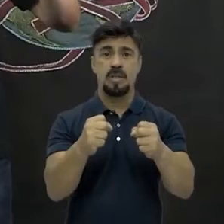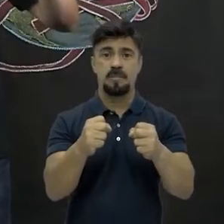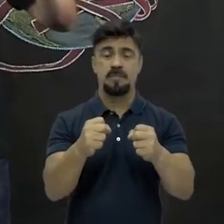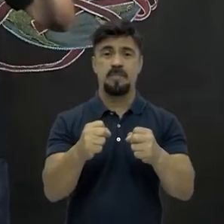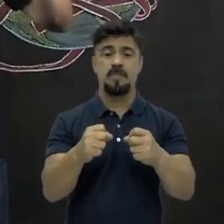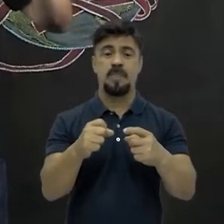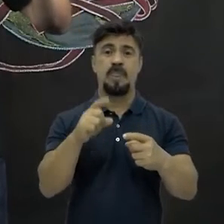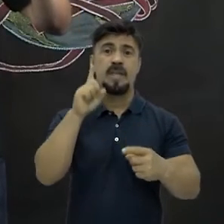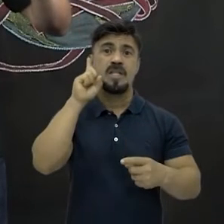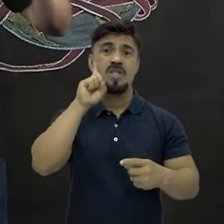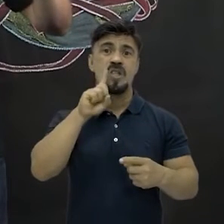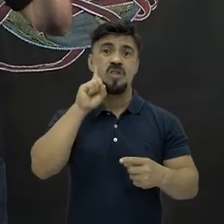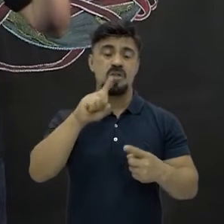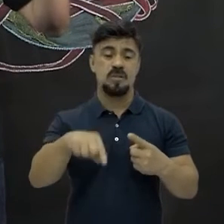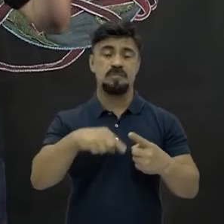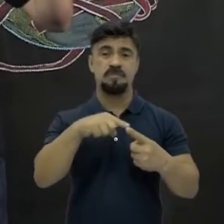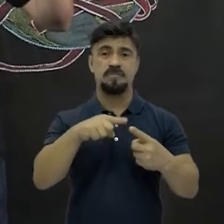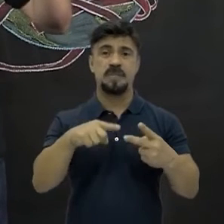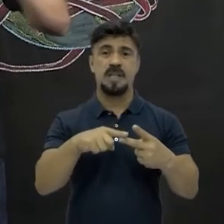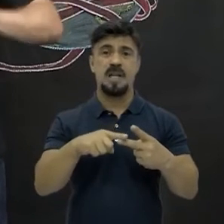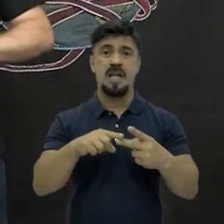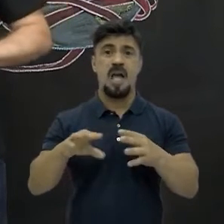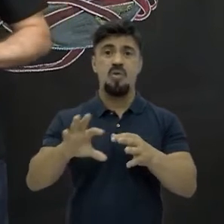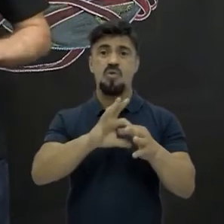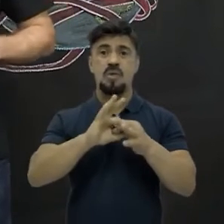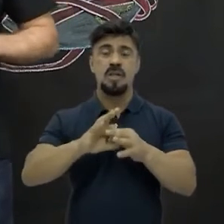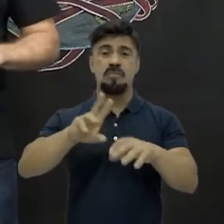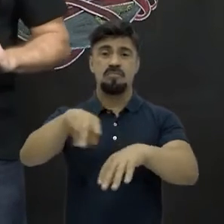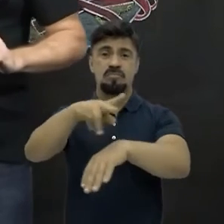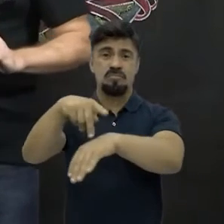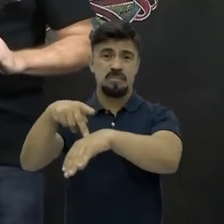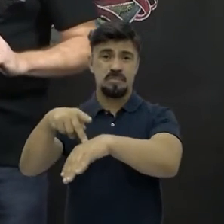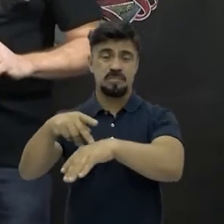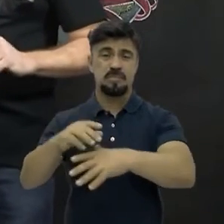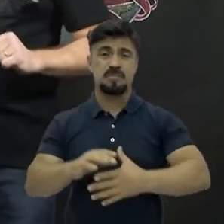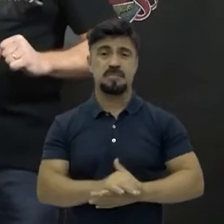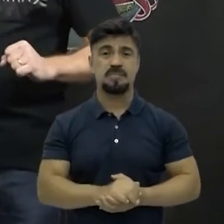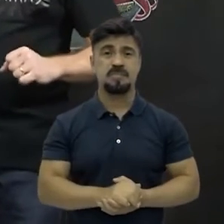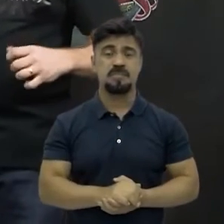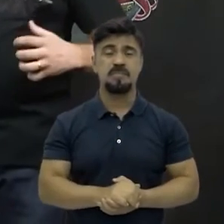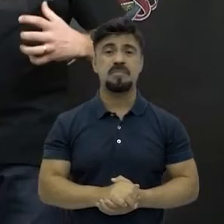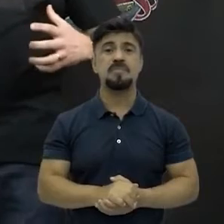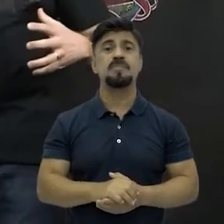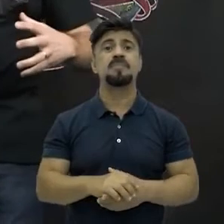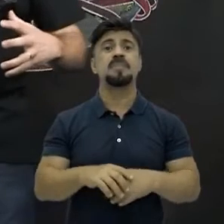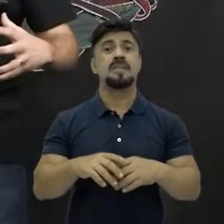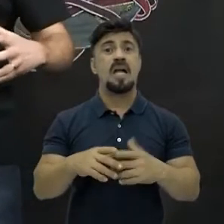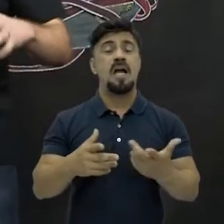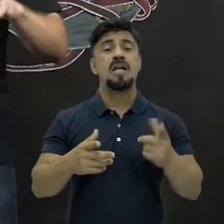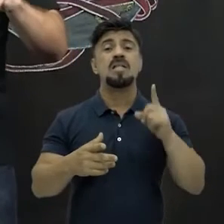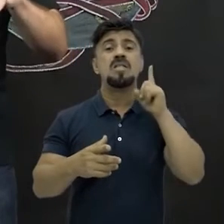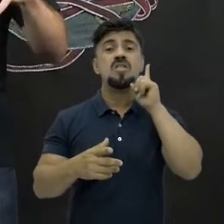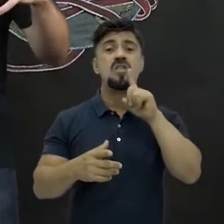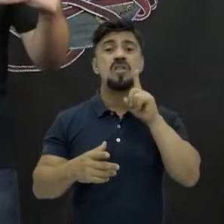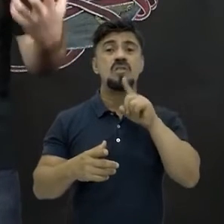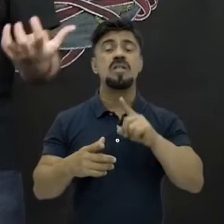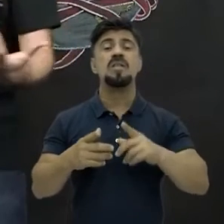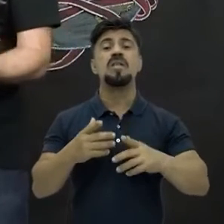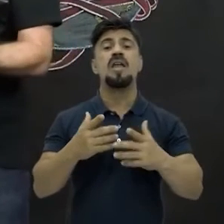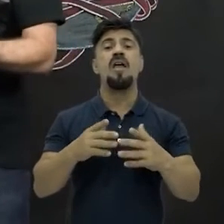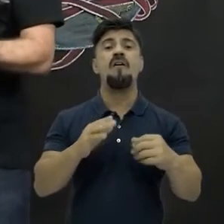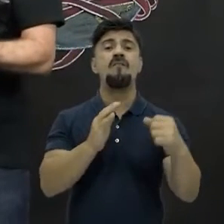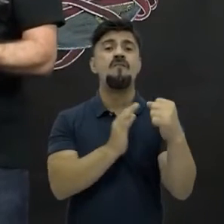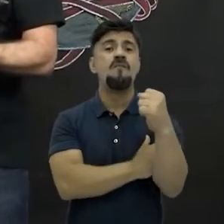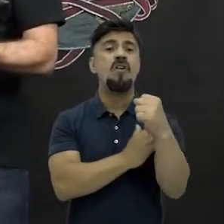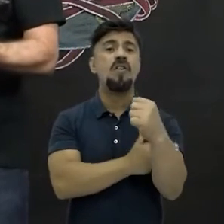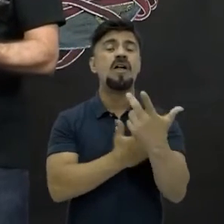os Estados Unidos, o seu poder capitalista, e a União Soviética, o seu poder socialista. Com isso, os Estados Unidos precisam